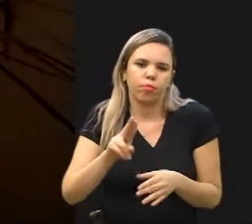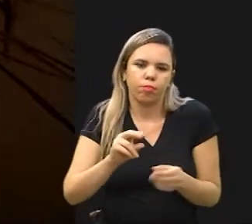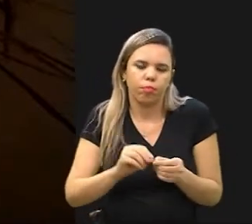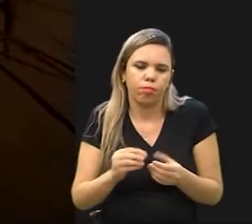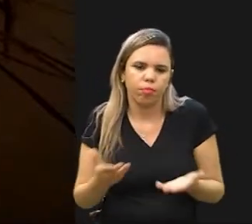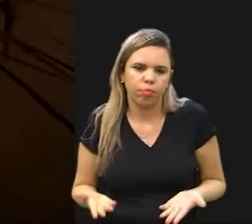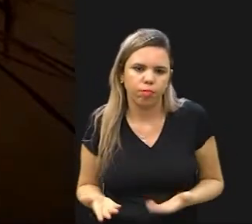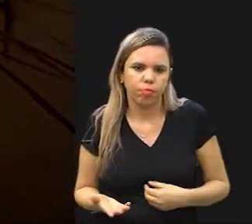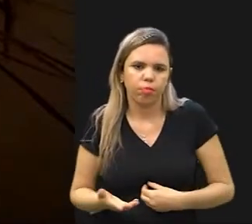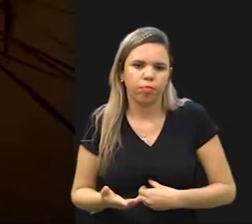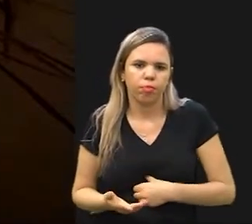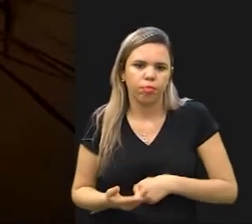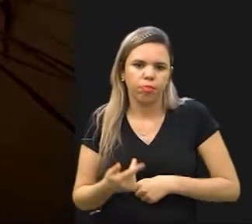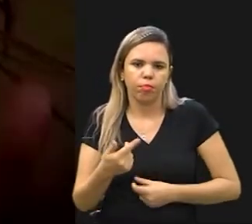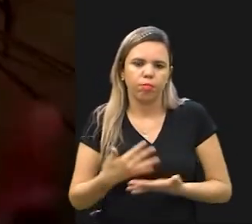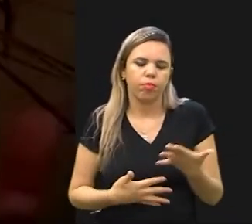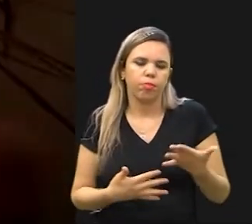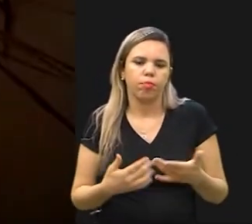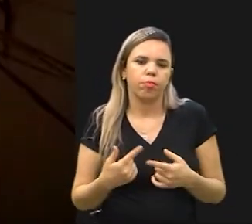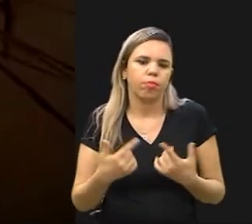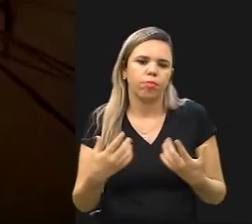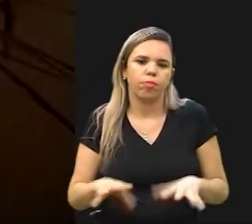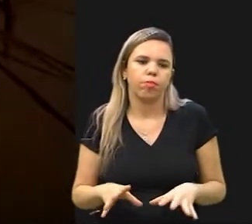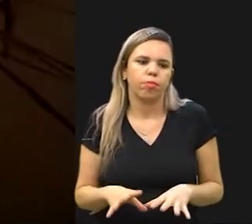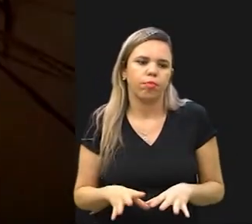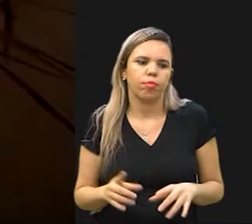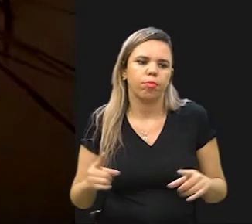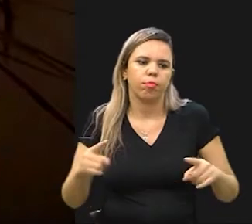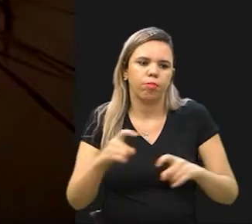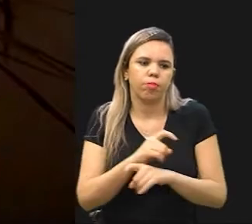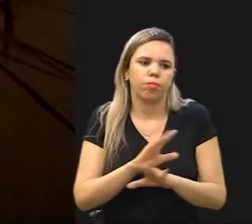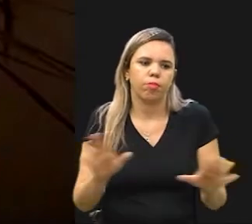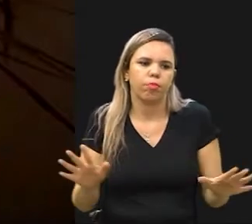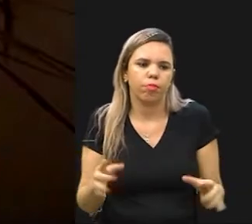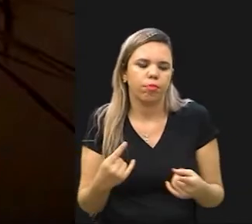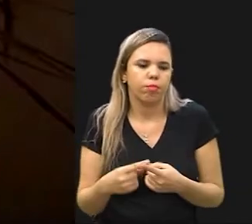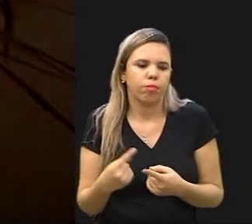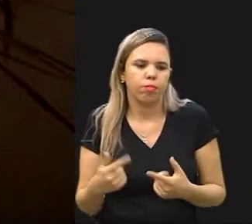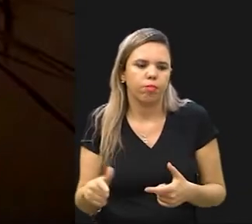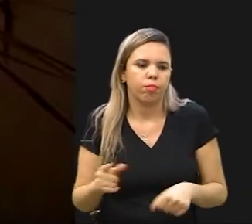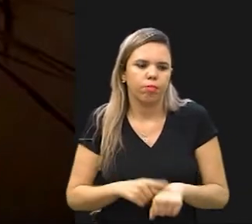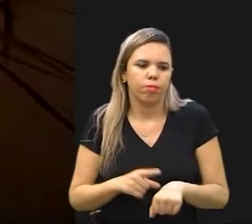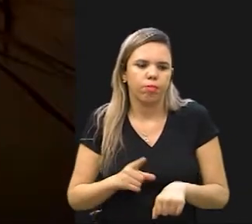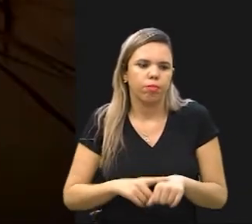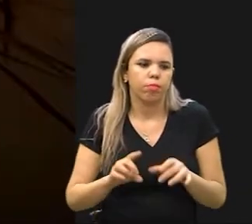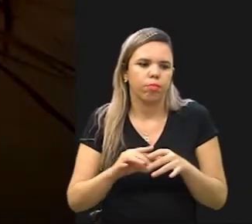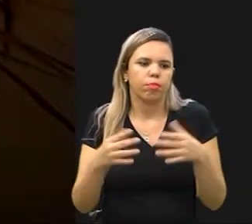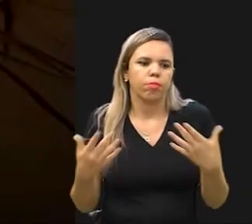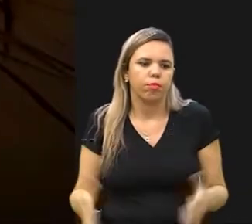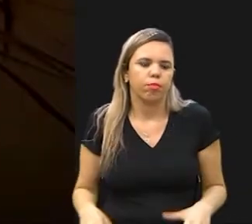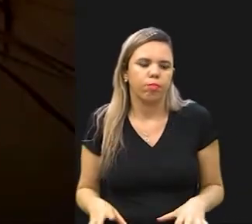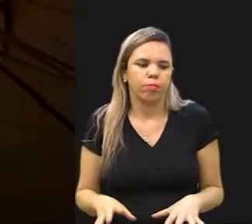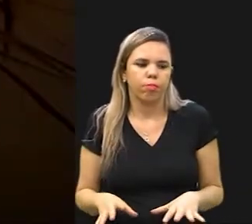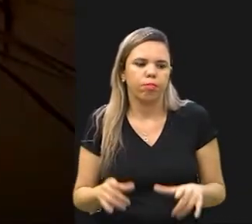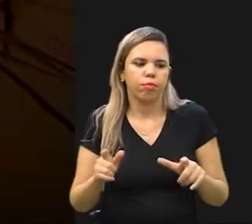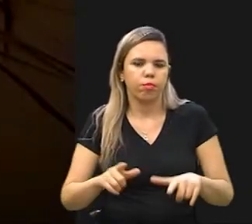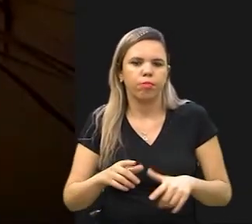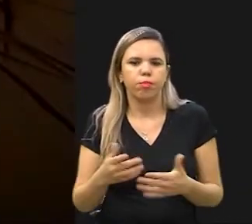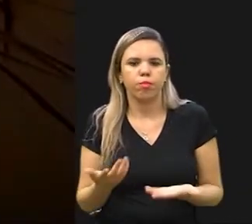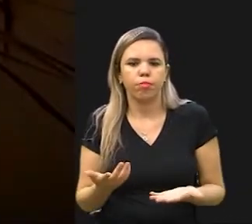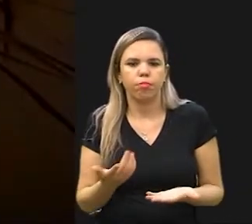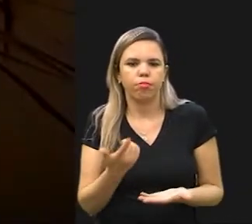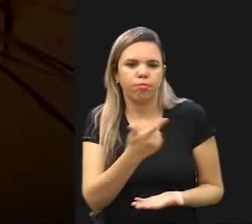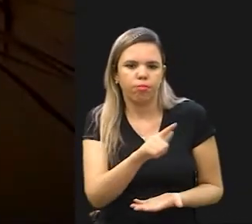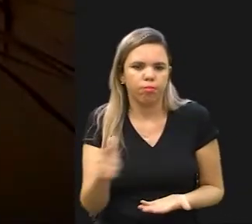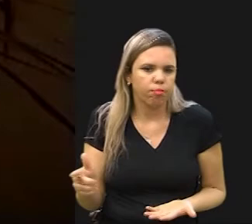de casa, por muitos motivos, ou porque não quer lidar com minhocas, ou porque não tem tempo disponível, não tem